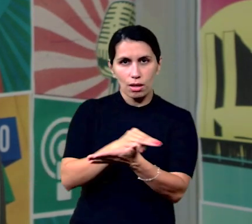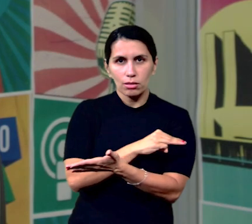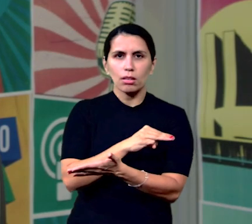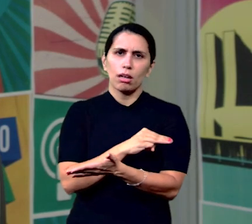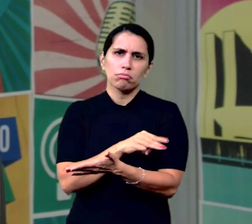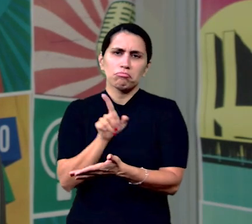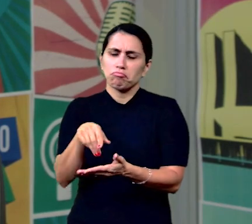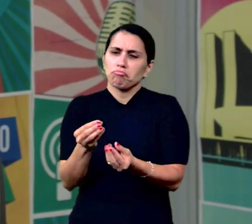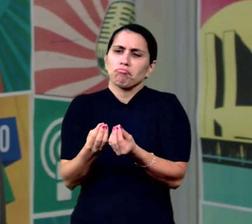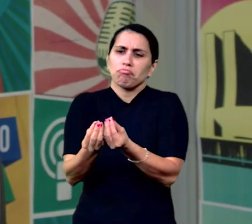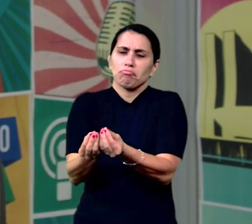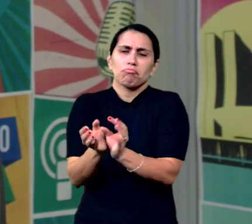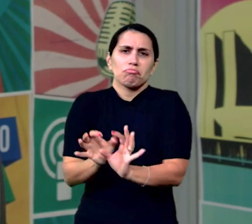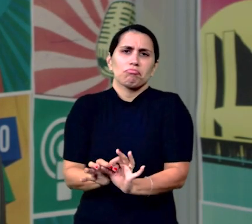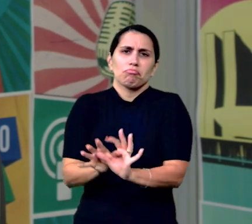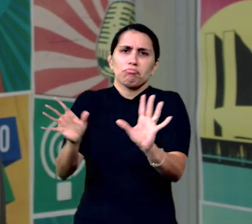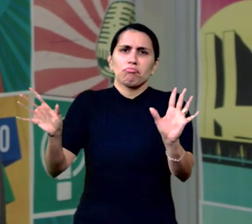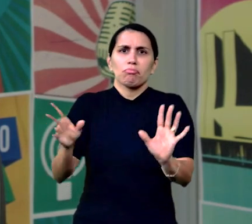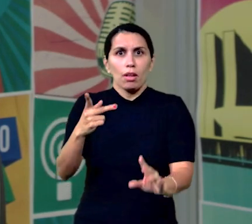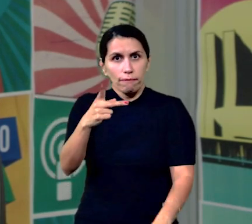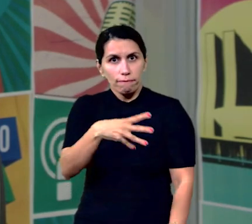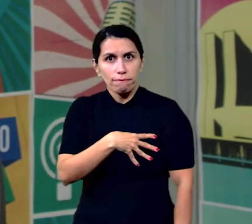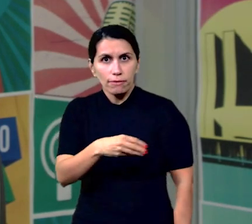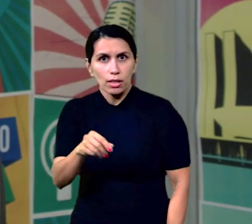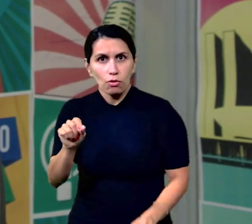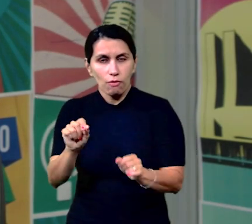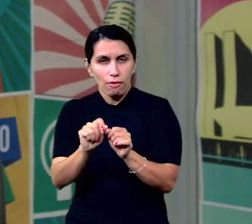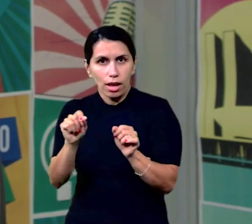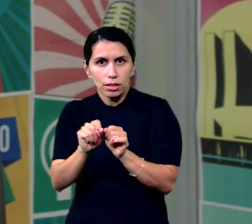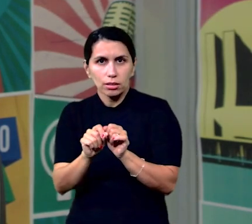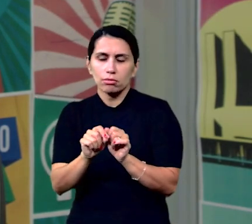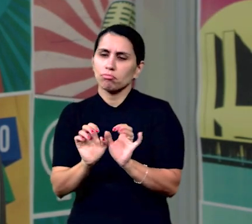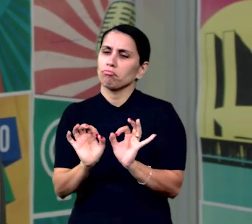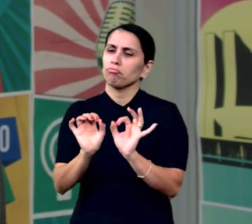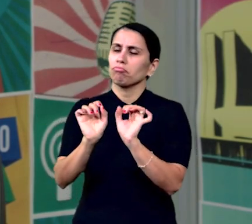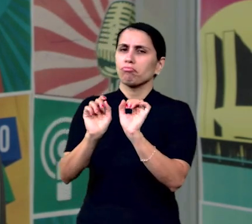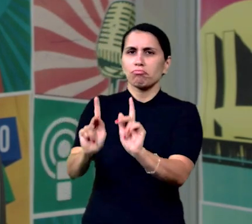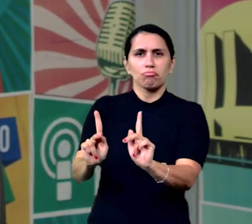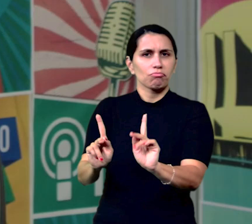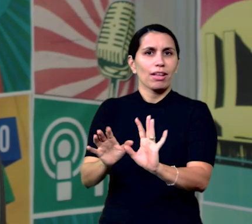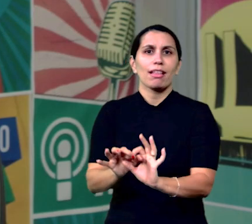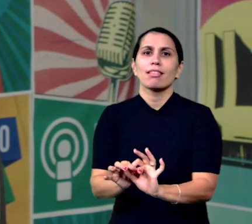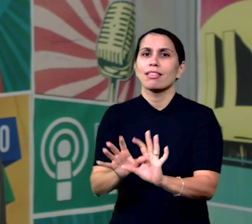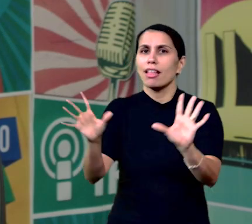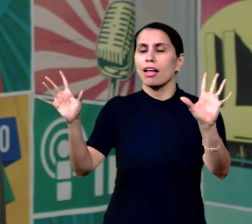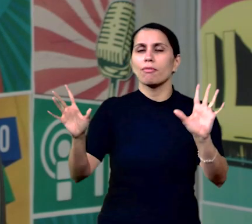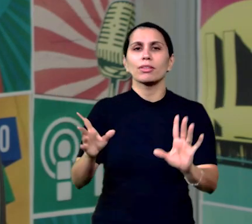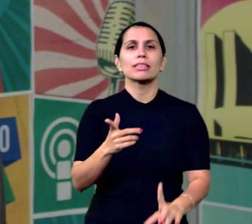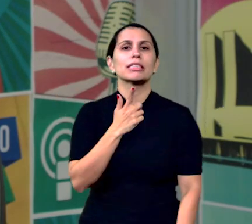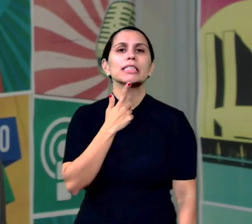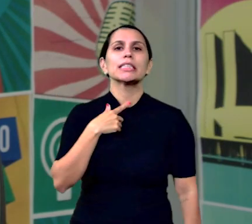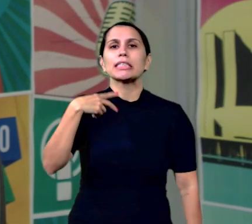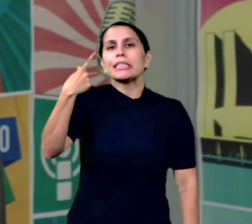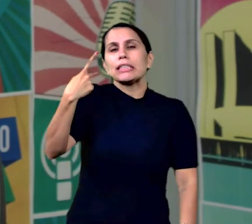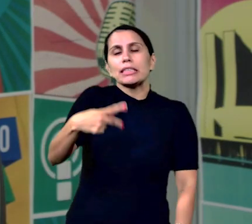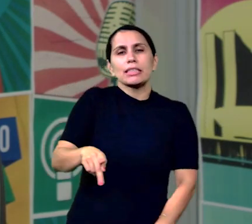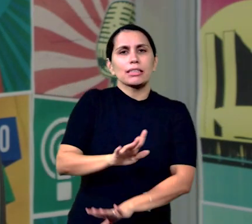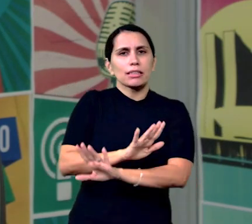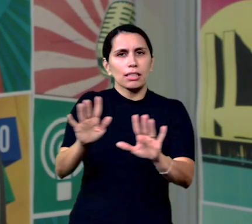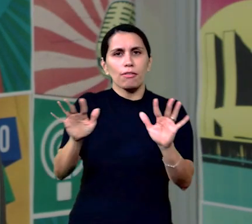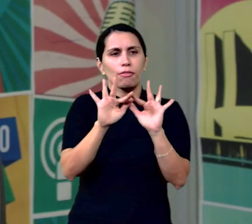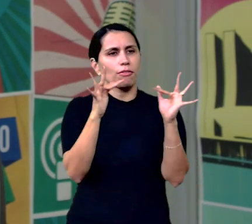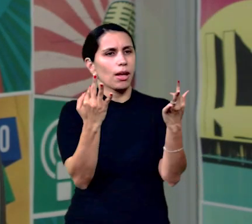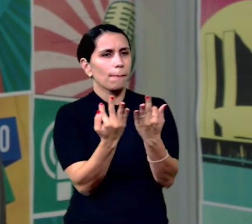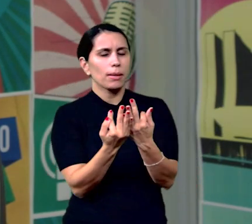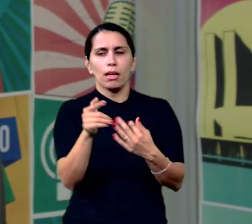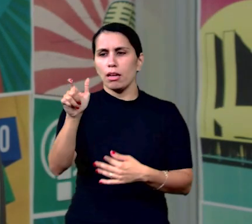facultativa. Seu filho faz se você quiser, né, se seu filho faz se ele quiser, né, se essa for uma decisão individual ou